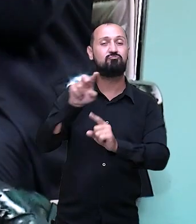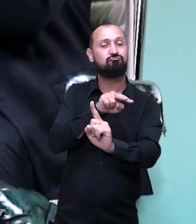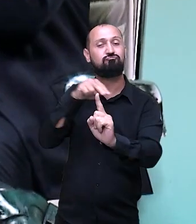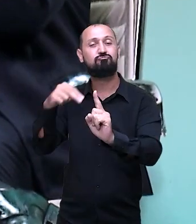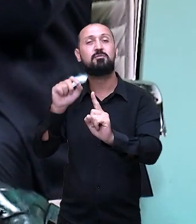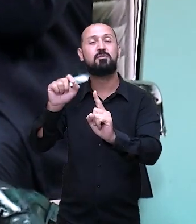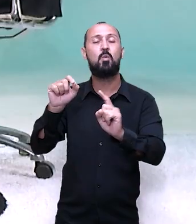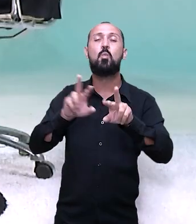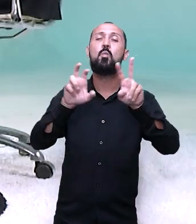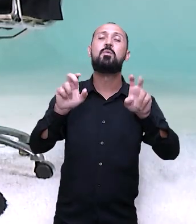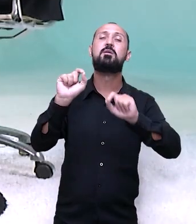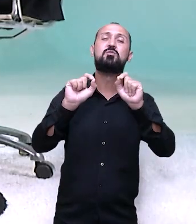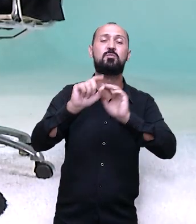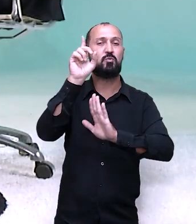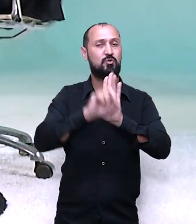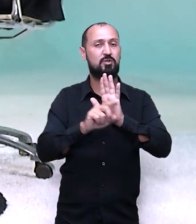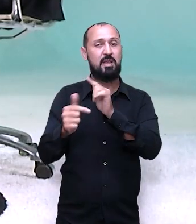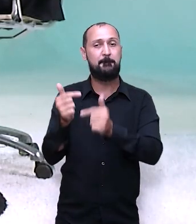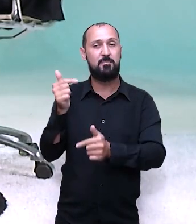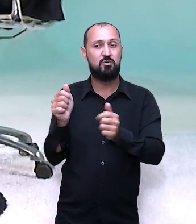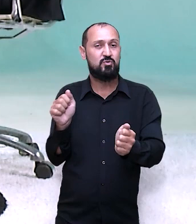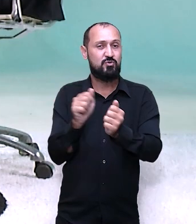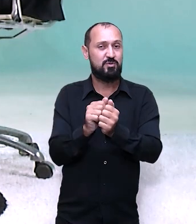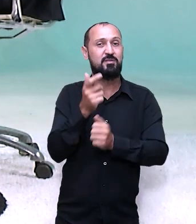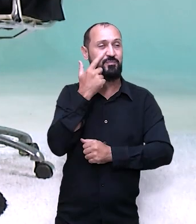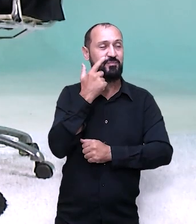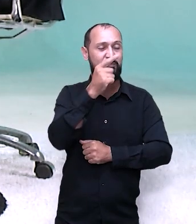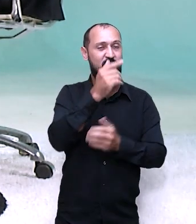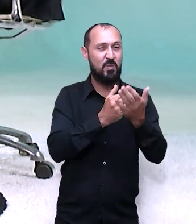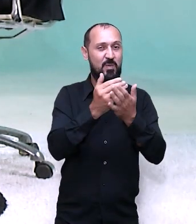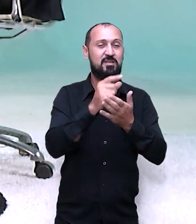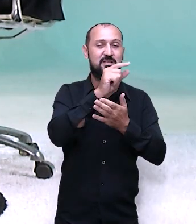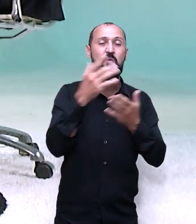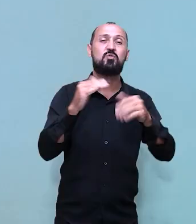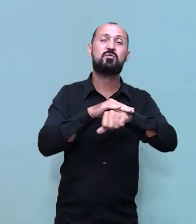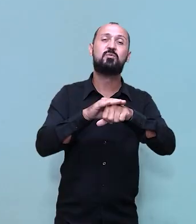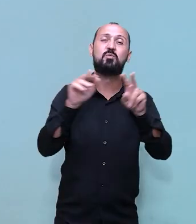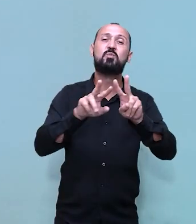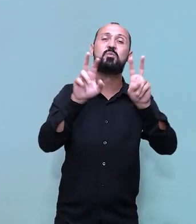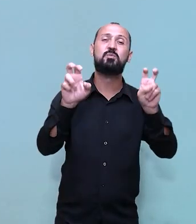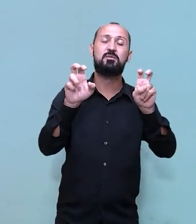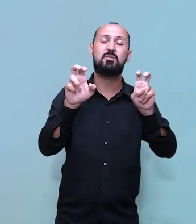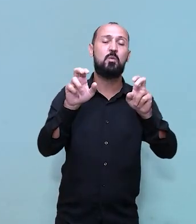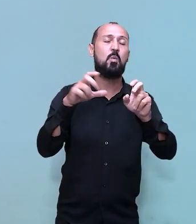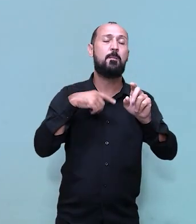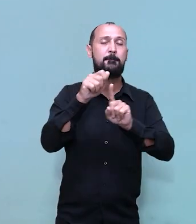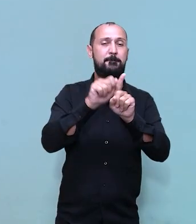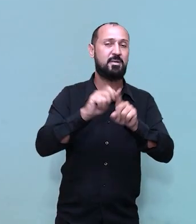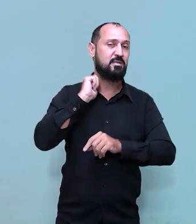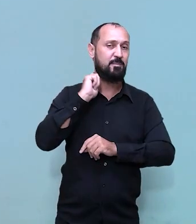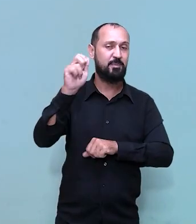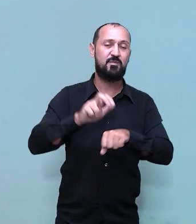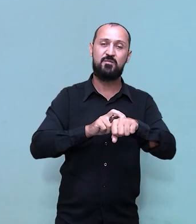a acidentes do trabalho. As doenças ocupacionais, a gente vê falar sempre, sempre recorrente, a gente vê falar alguma matéria, alguma reportagem sobre a LER,